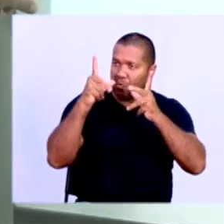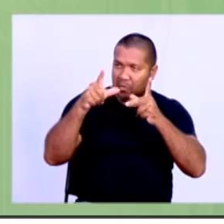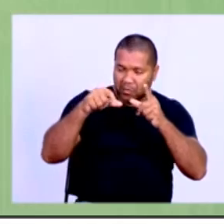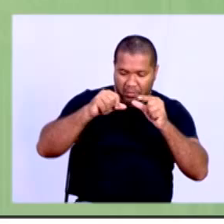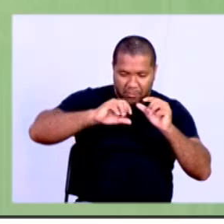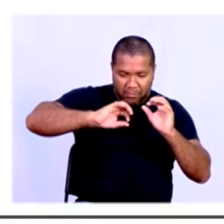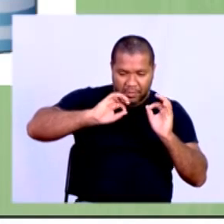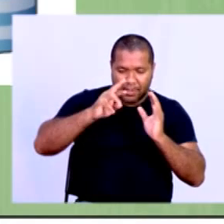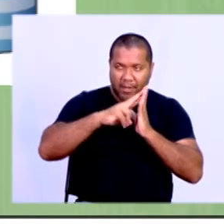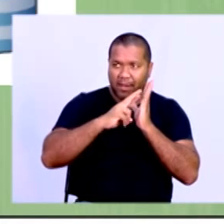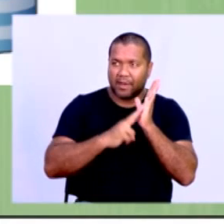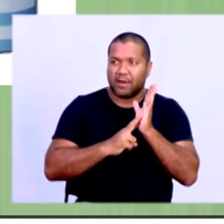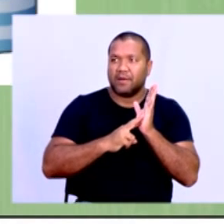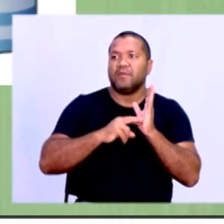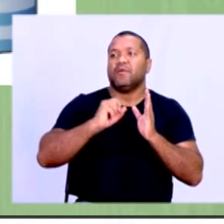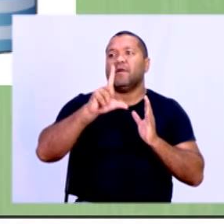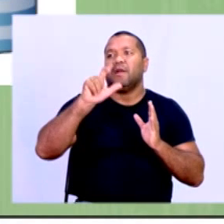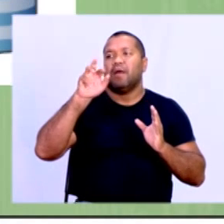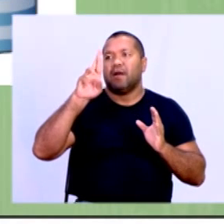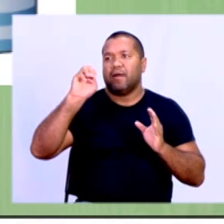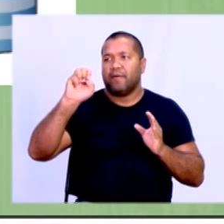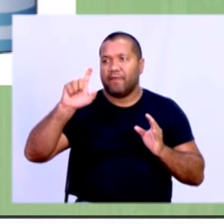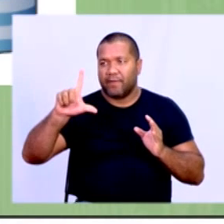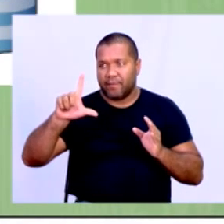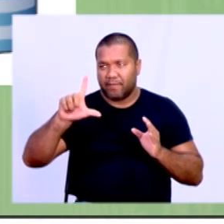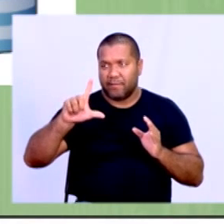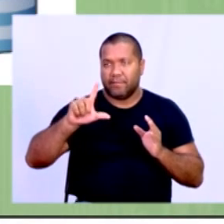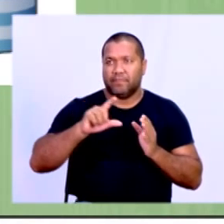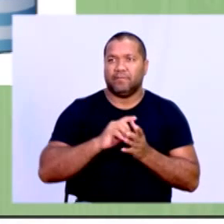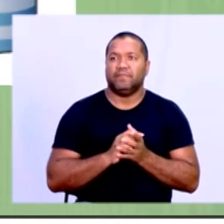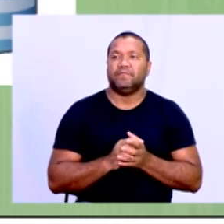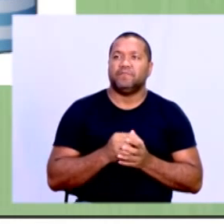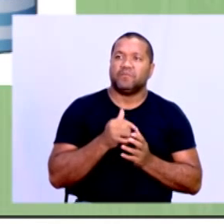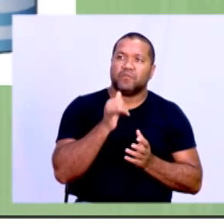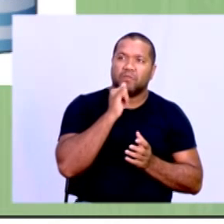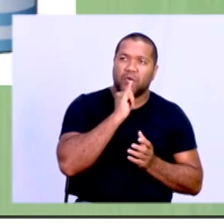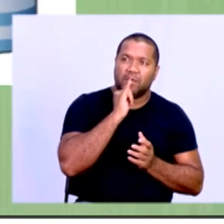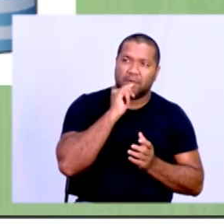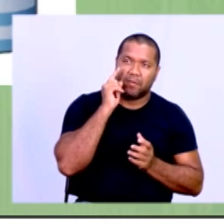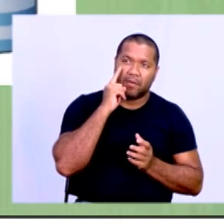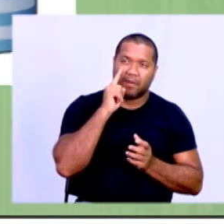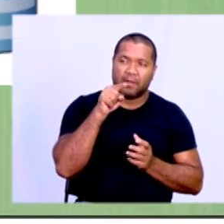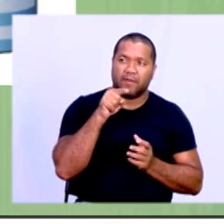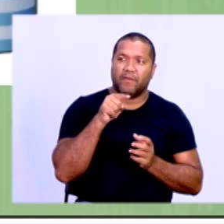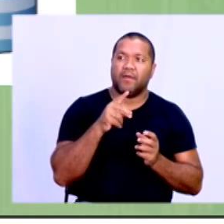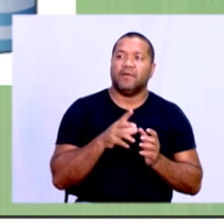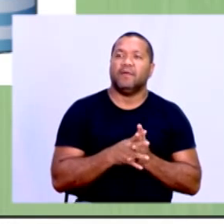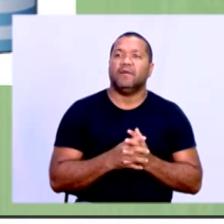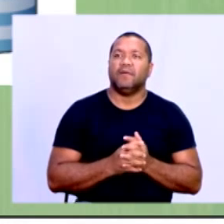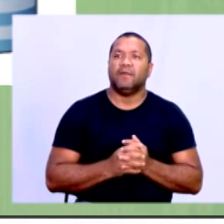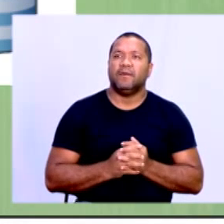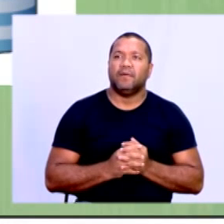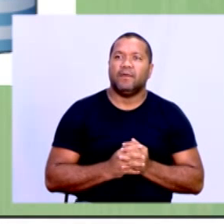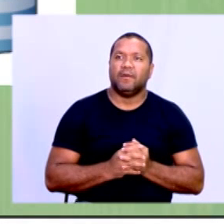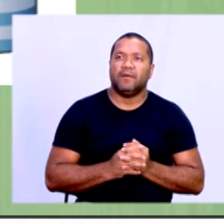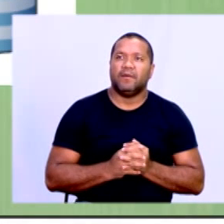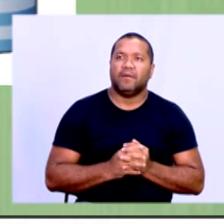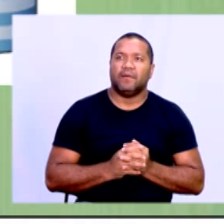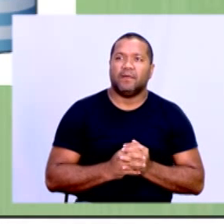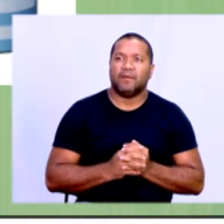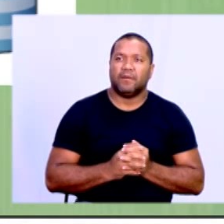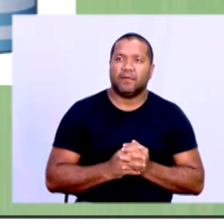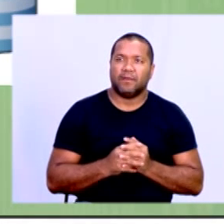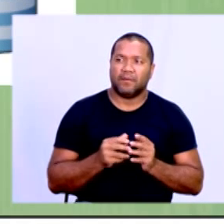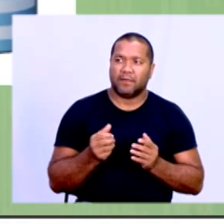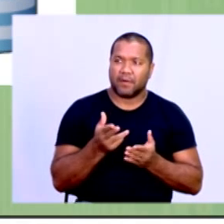framework Laravel. Então, aqui eu tenho exemplificando o que eu tinha colocado naquele desenho do